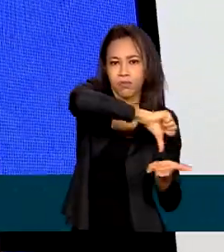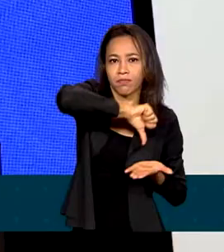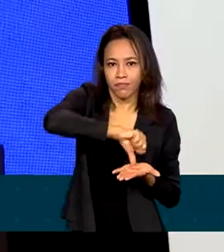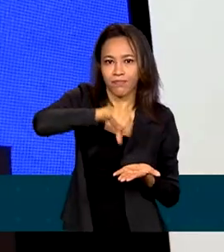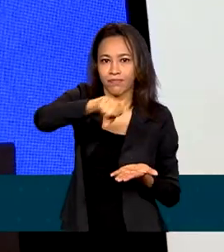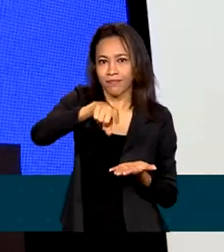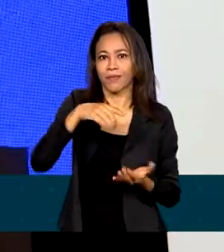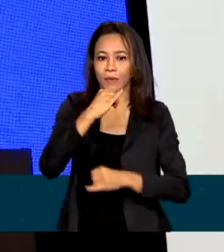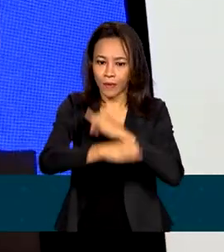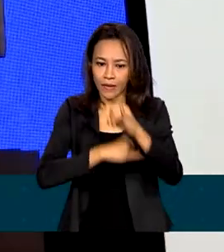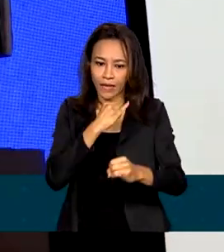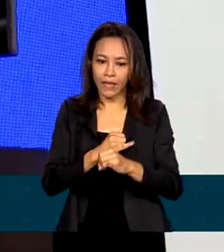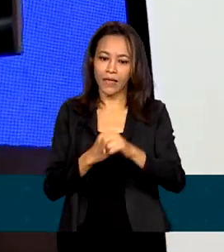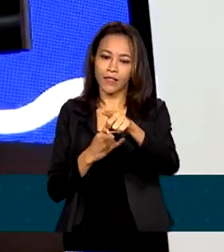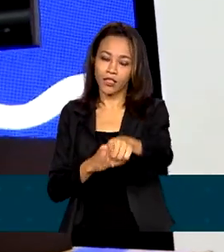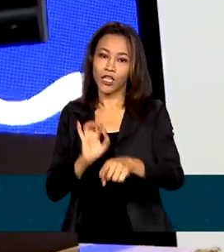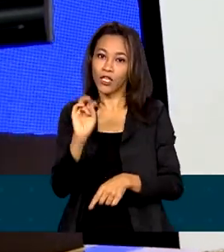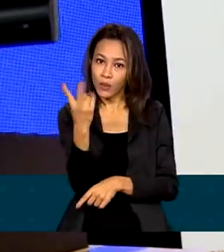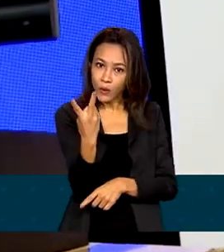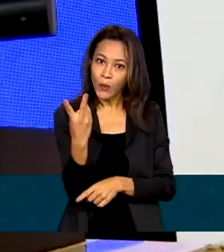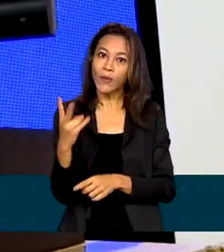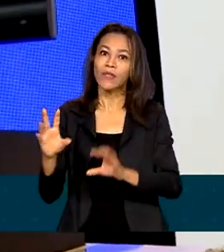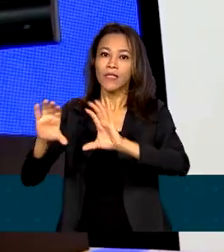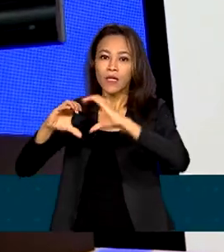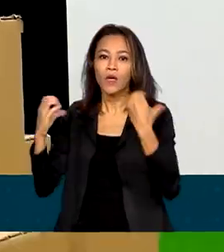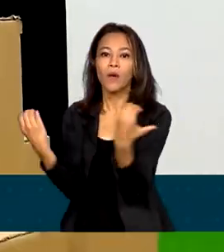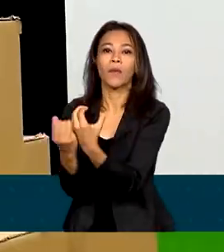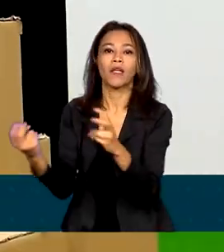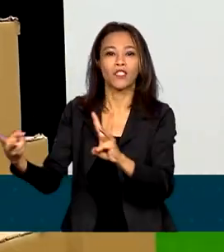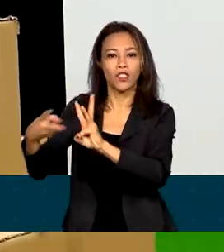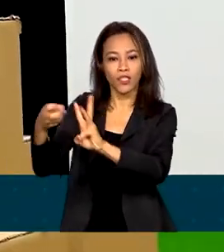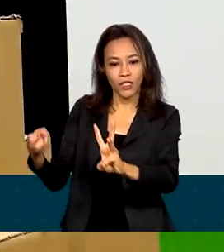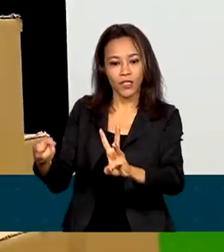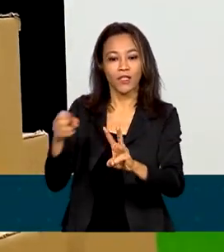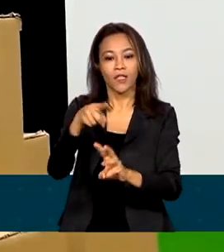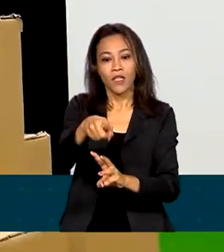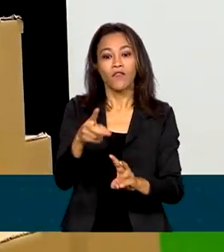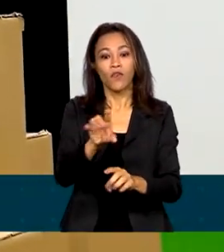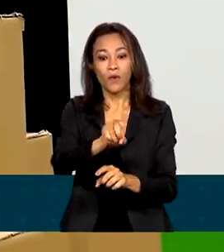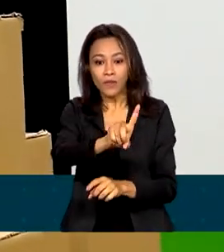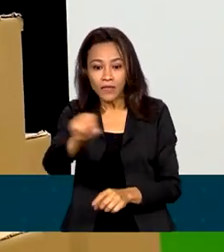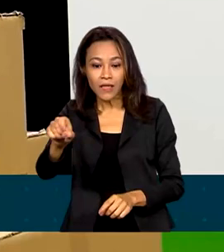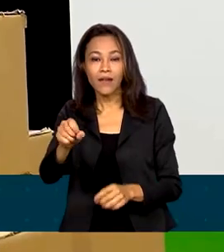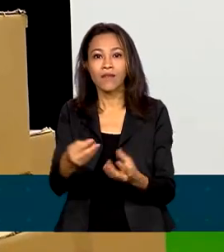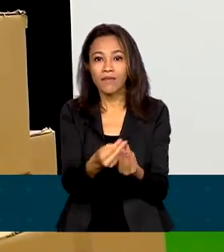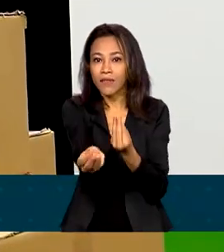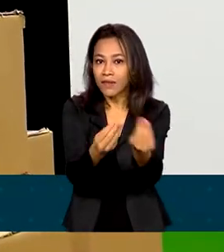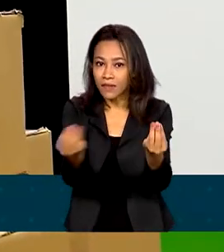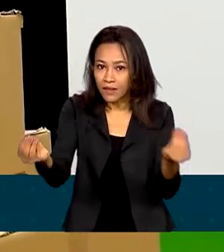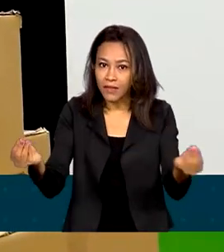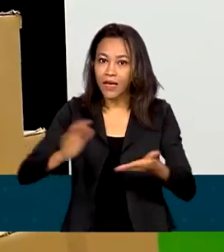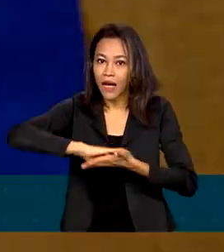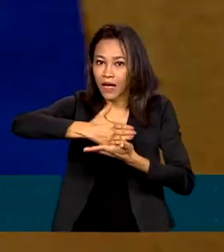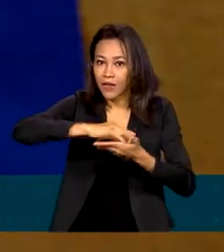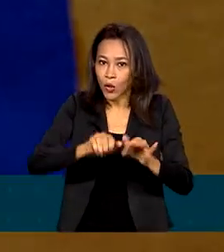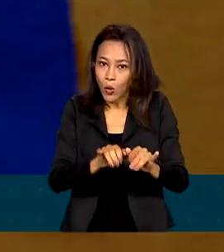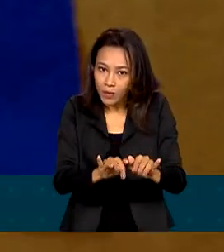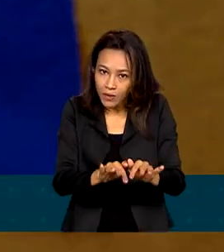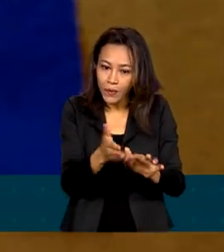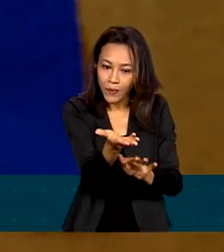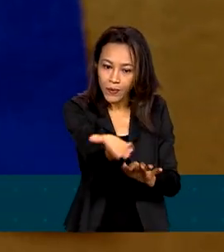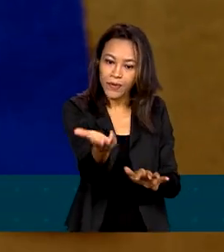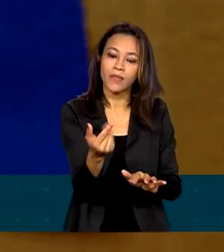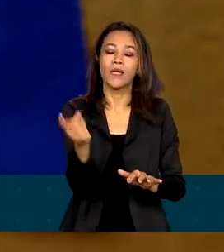em aldeias indígenas. Ao todo foram entregues 100 terminais, doados pelo programa Computadores para a Inclusão,